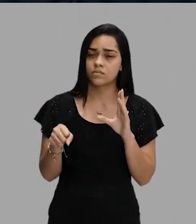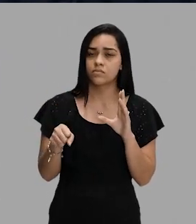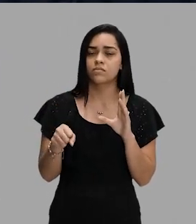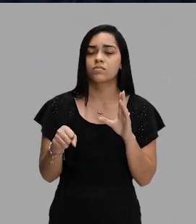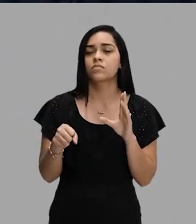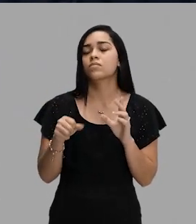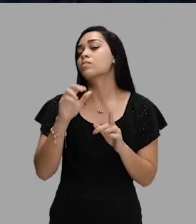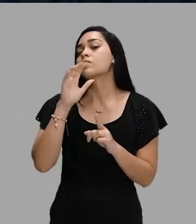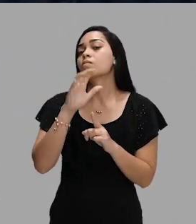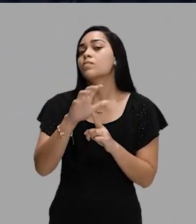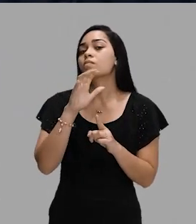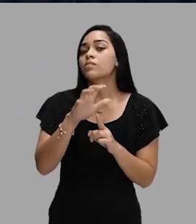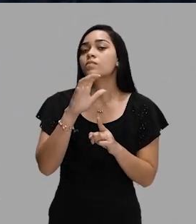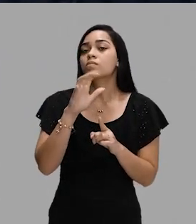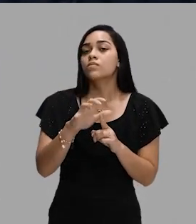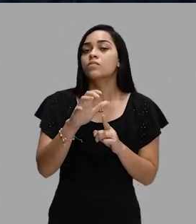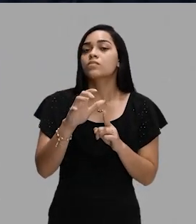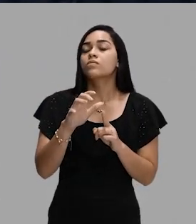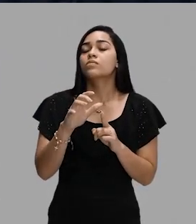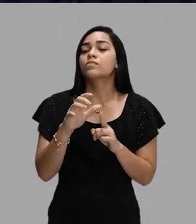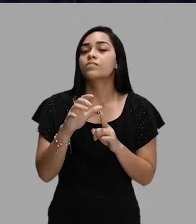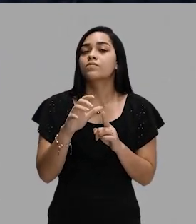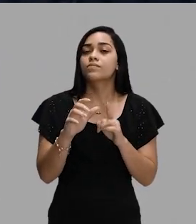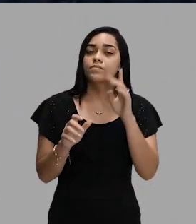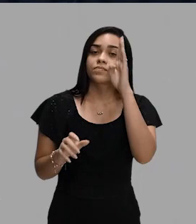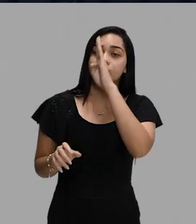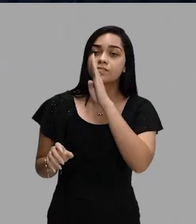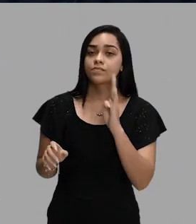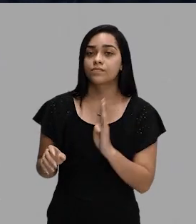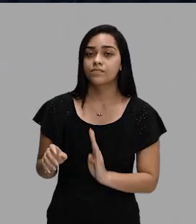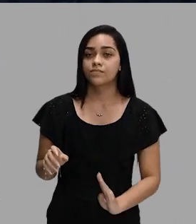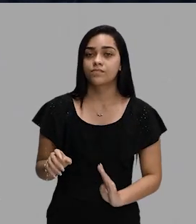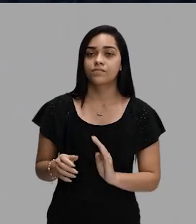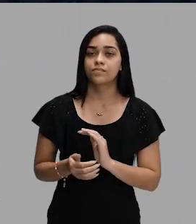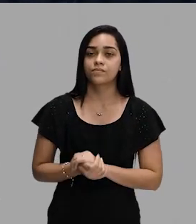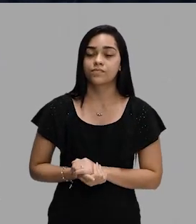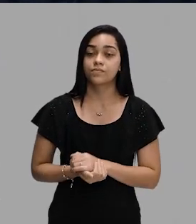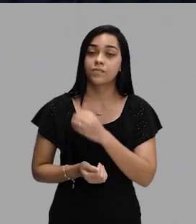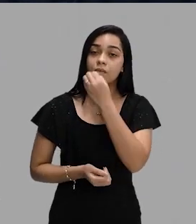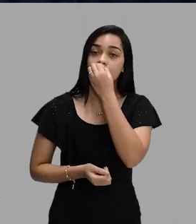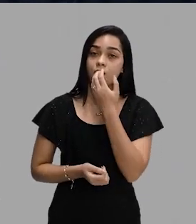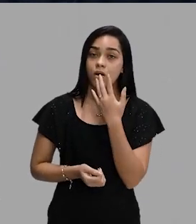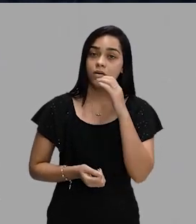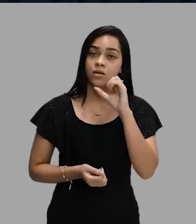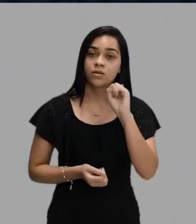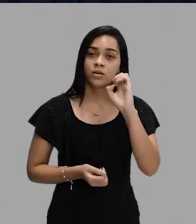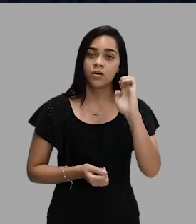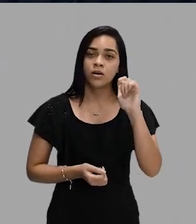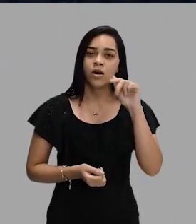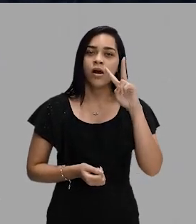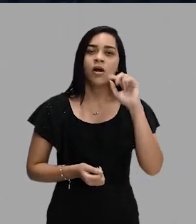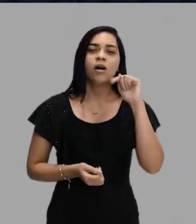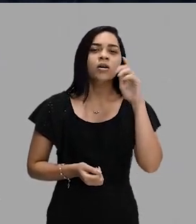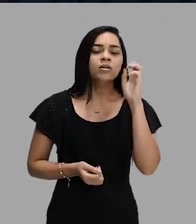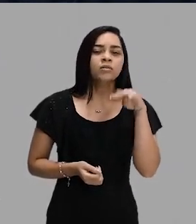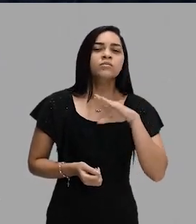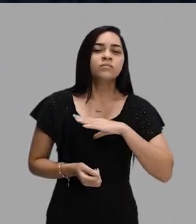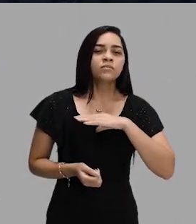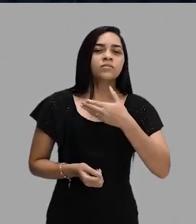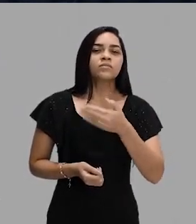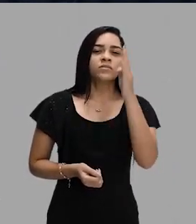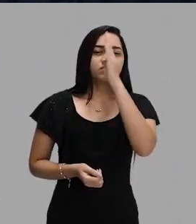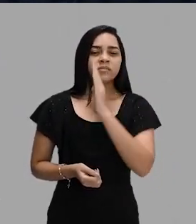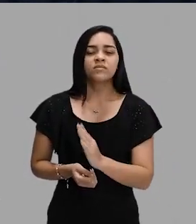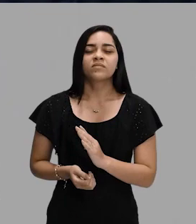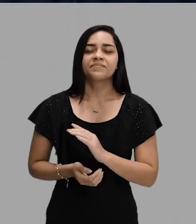caracterizador, é o símbolo dessa nacionalidade brasileira. É o bom selvagem, é o nosso herói nacional,